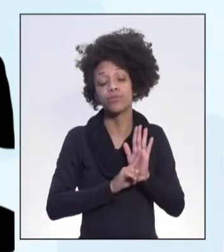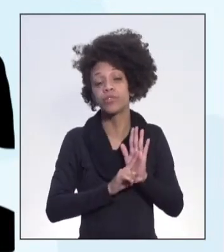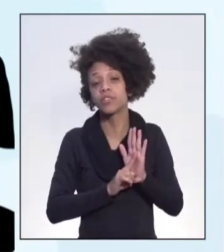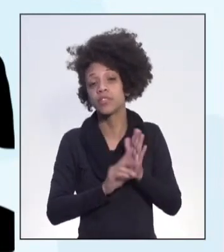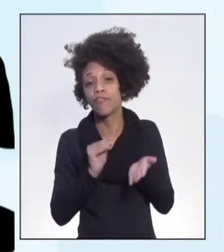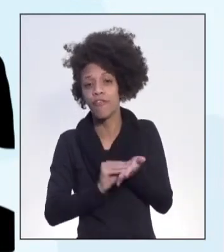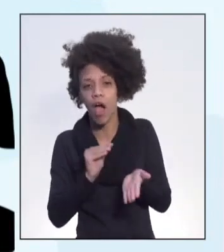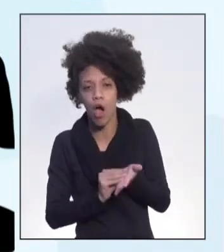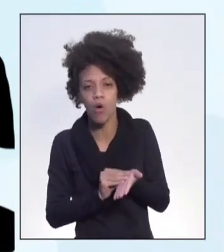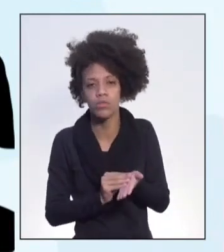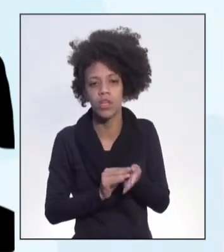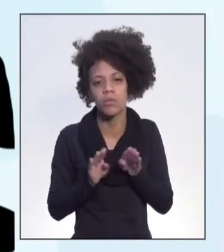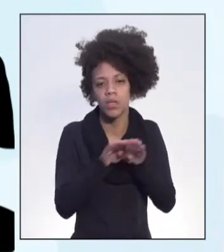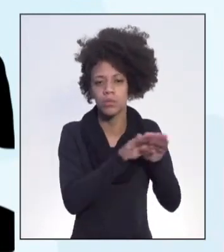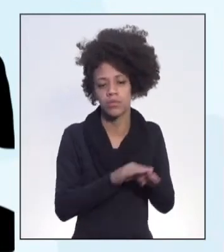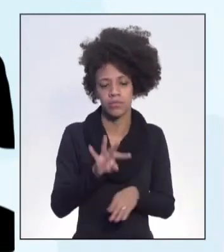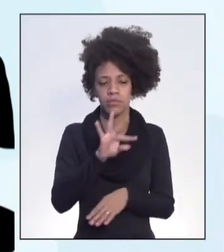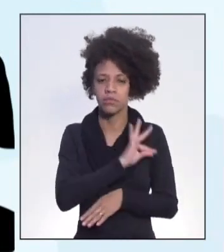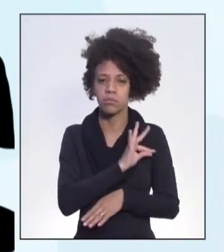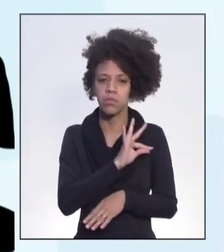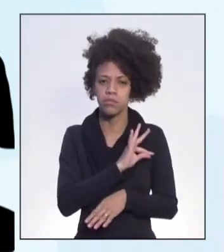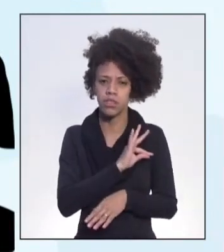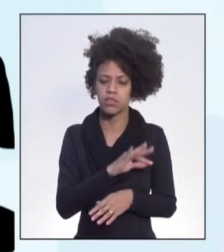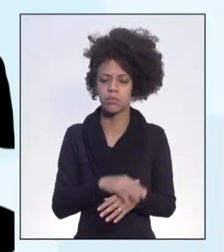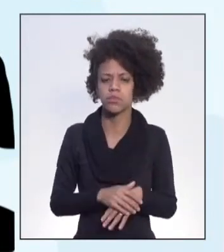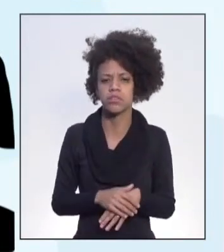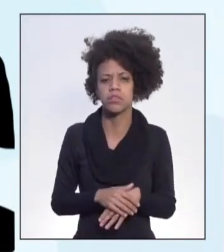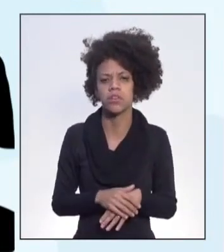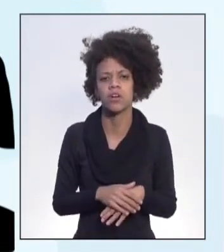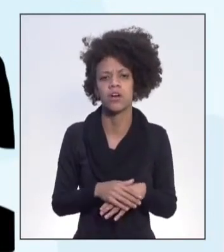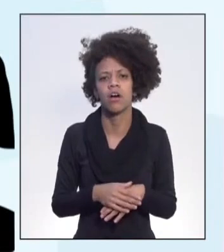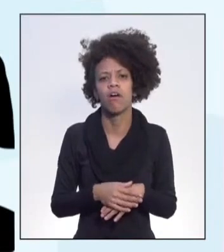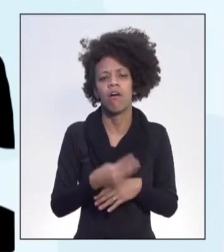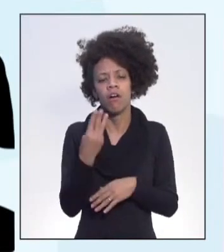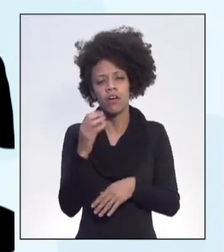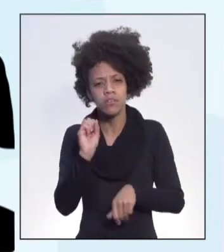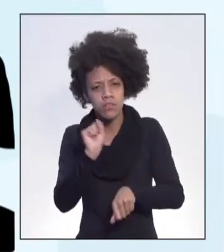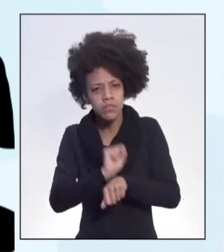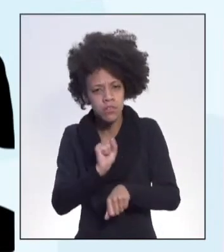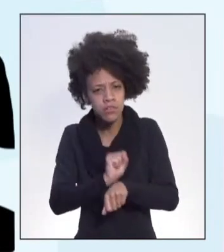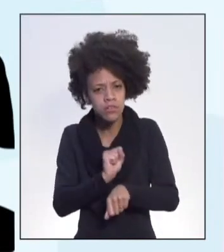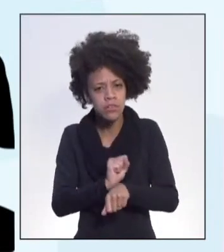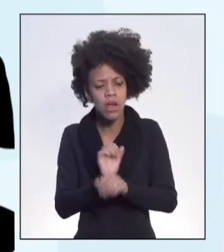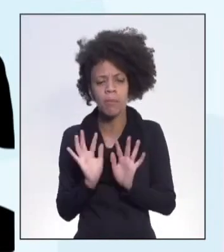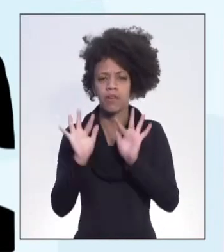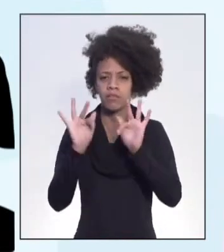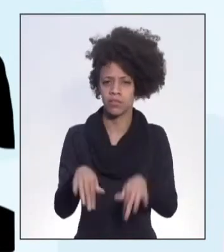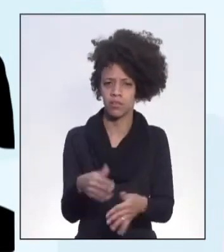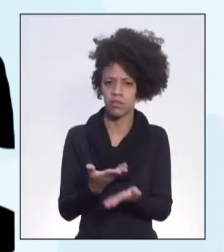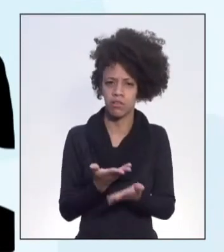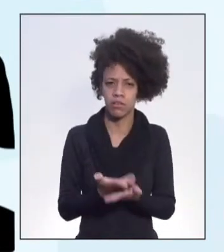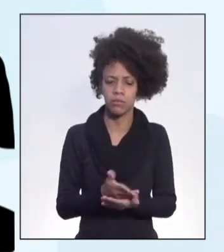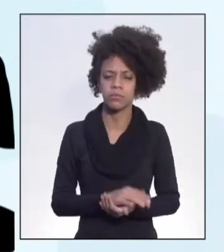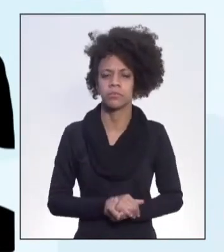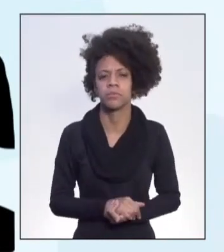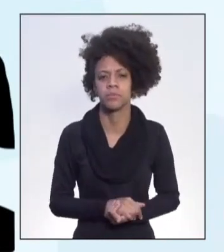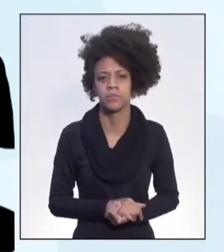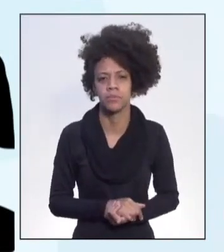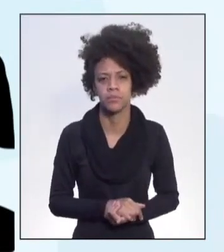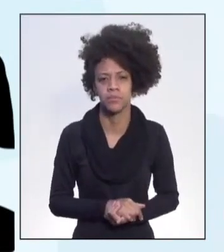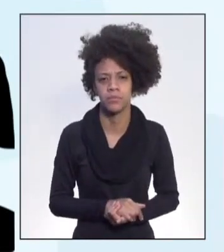como a equidade salarial. Eu vou dar 30 segundinhos para a gente ir finalizando aqui a nossa aula.